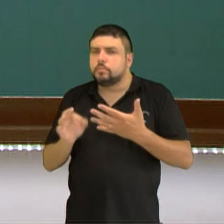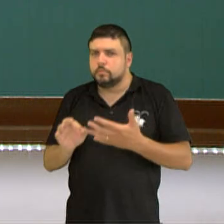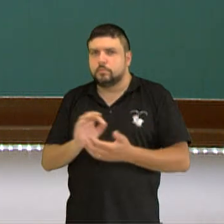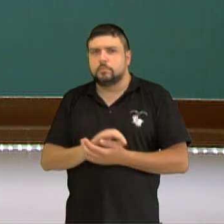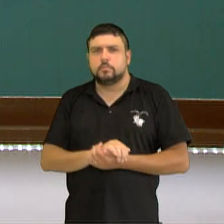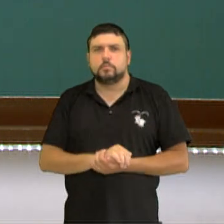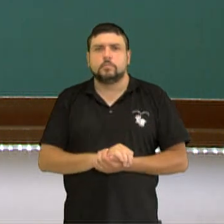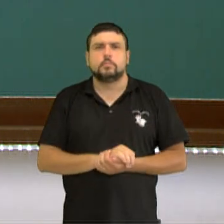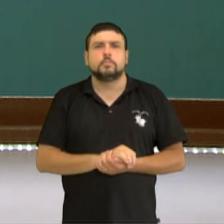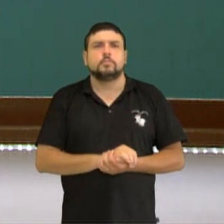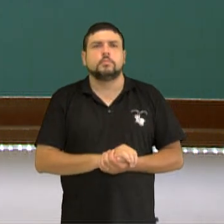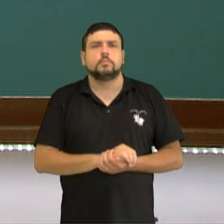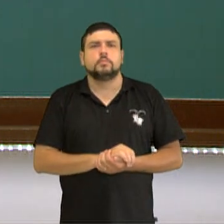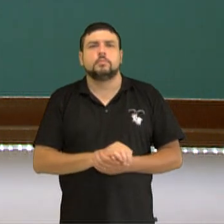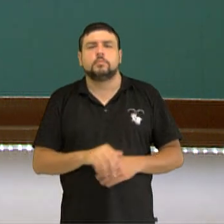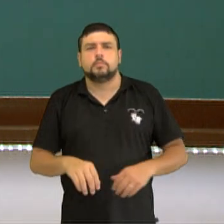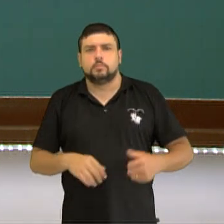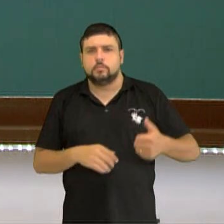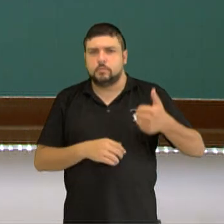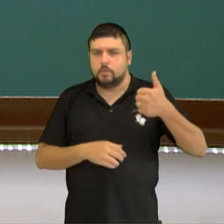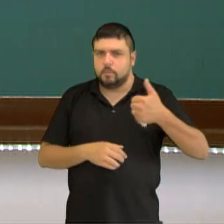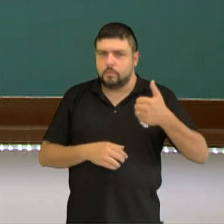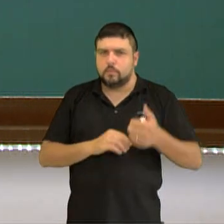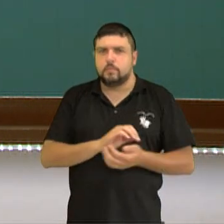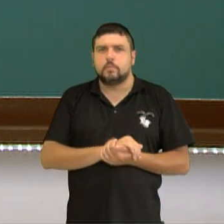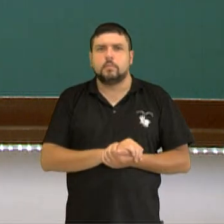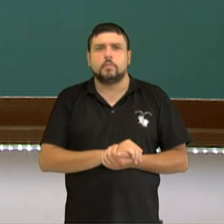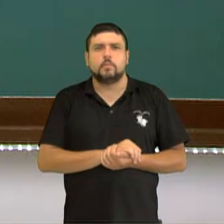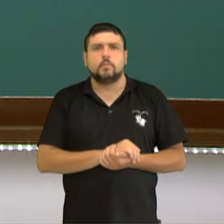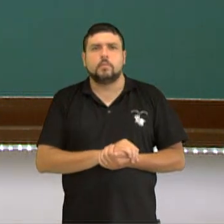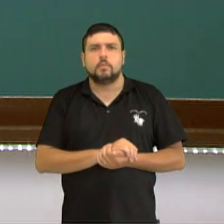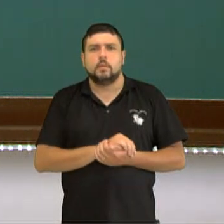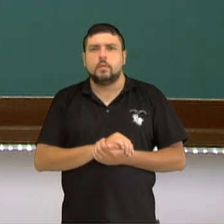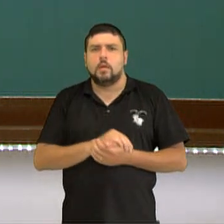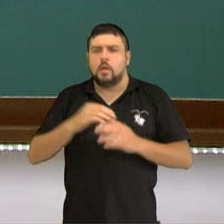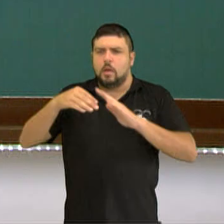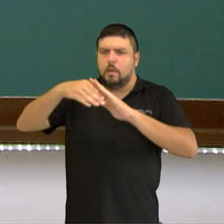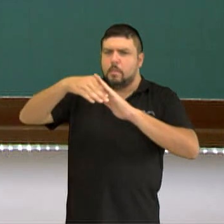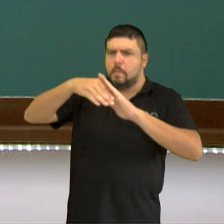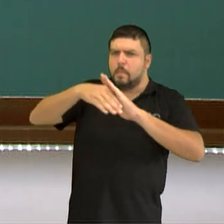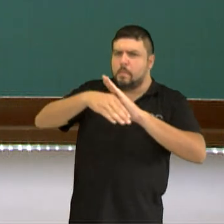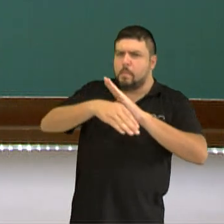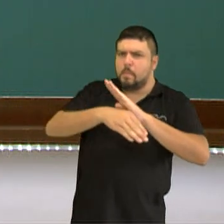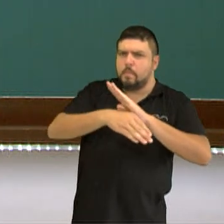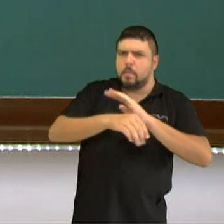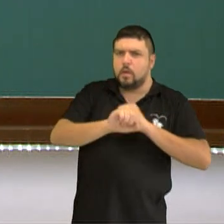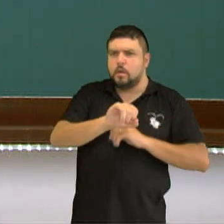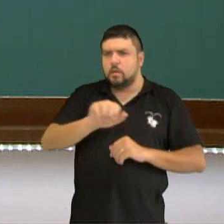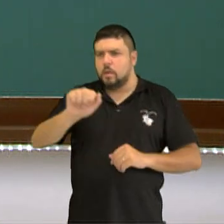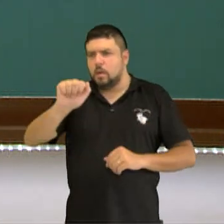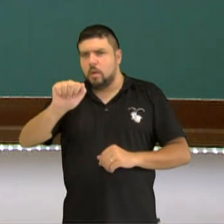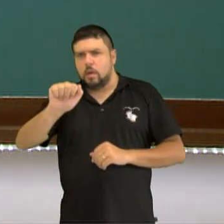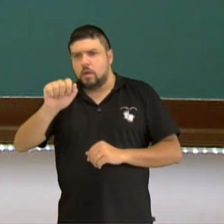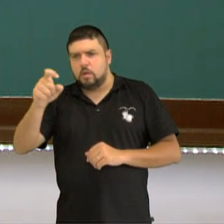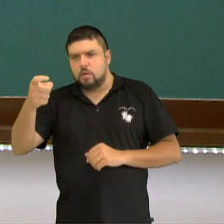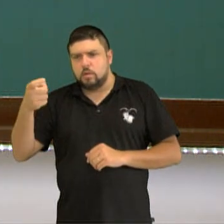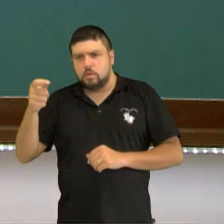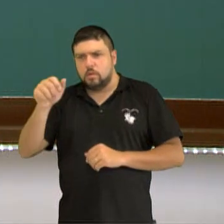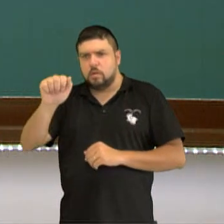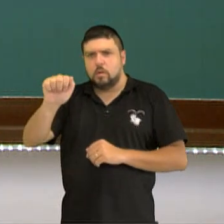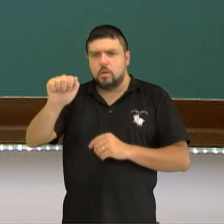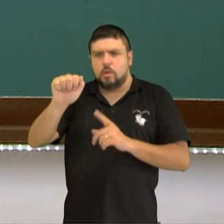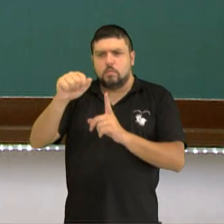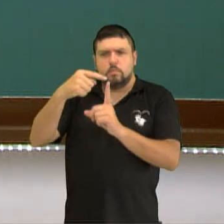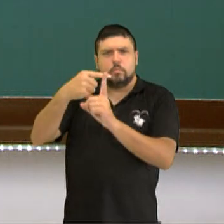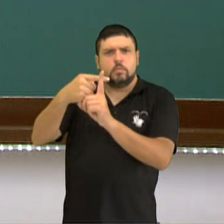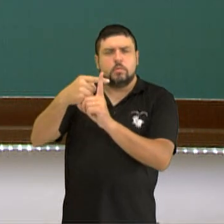tá? Primeiro, a função será sempre decrescente quando o valor do AX é positivo. É uma afirmação